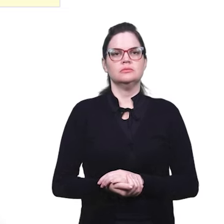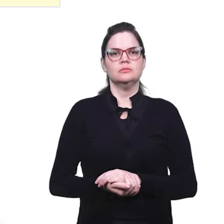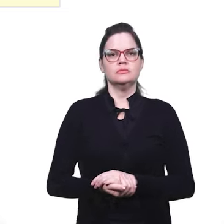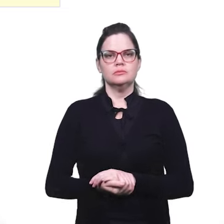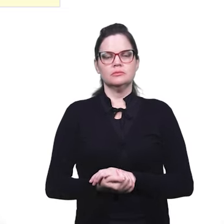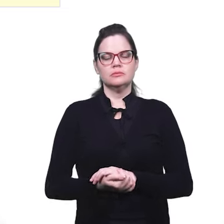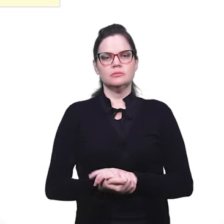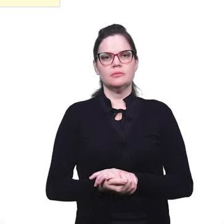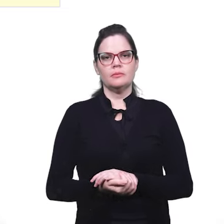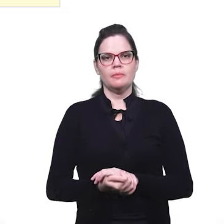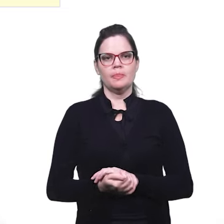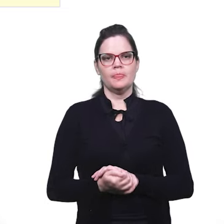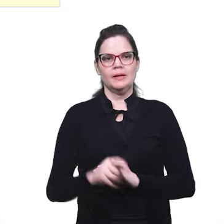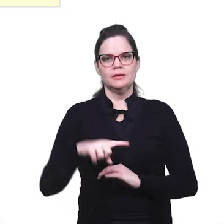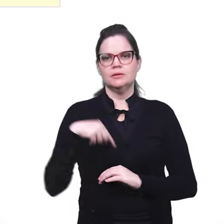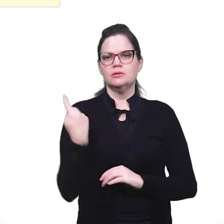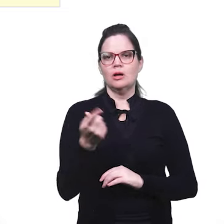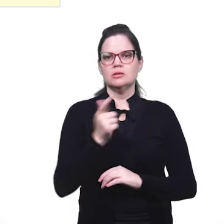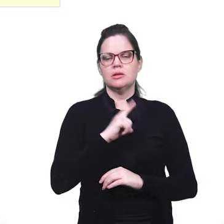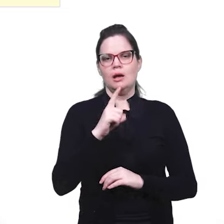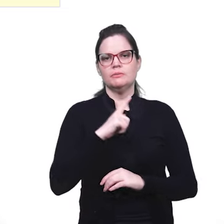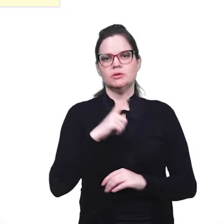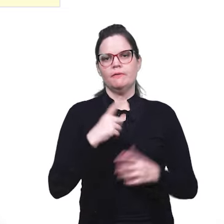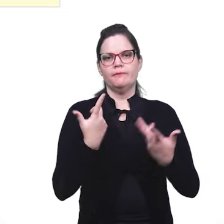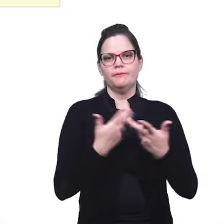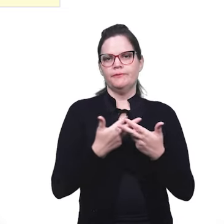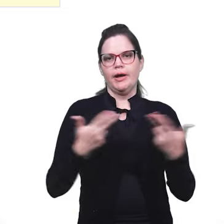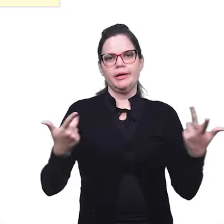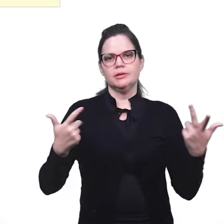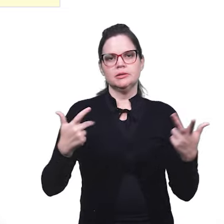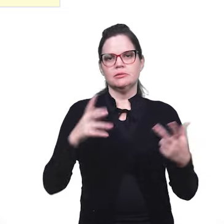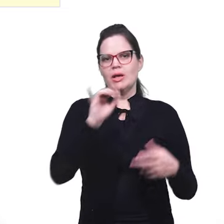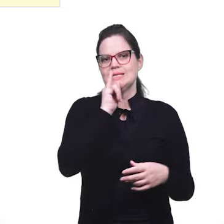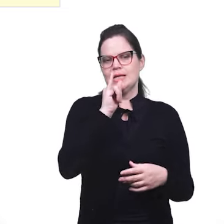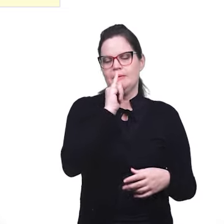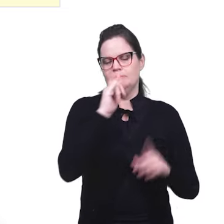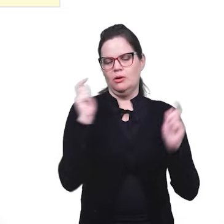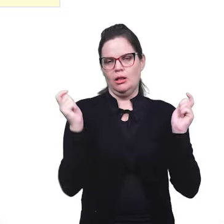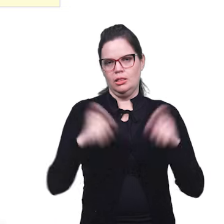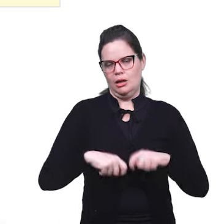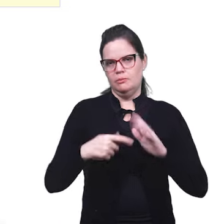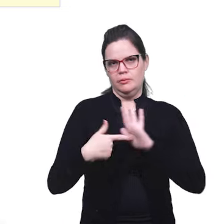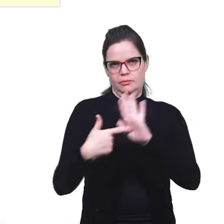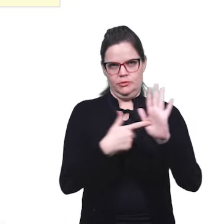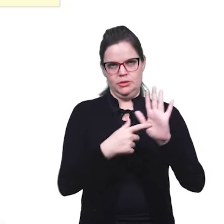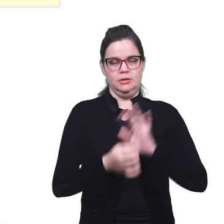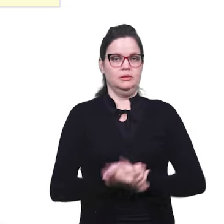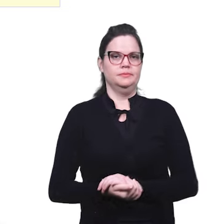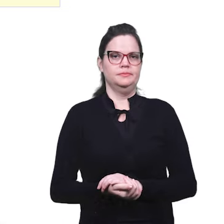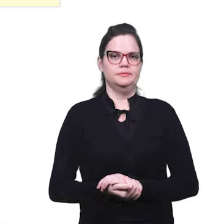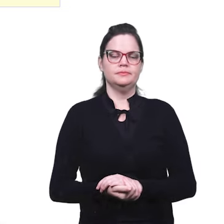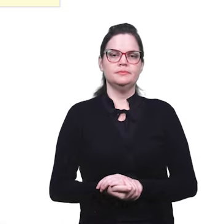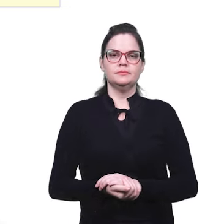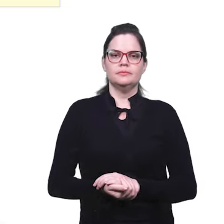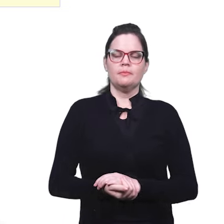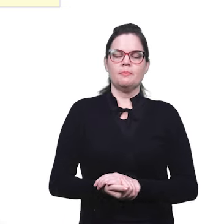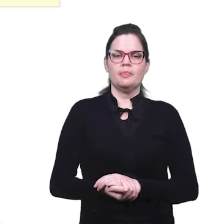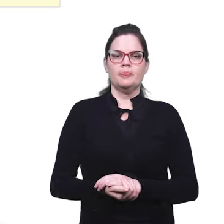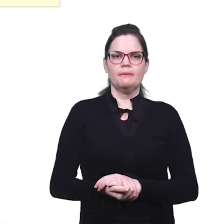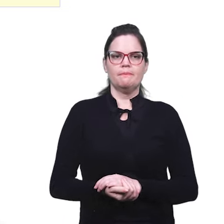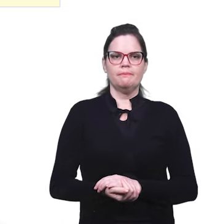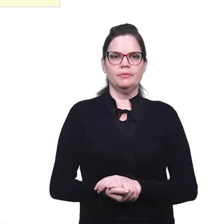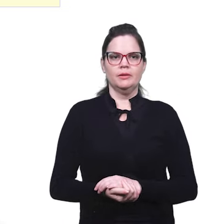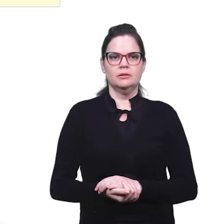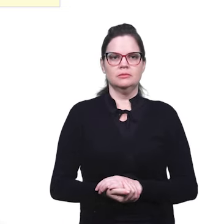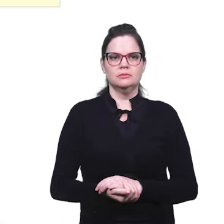diversas situações que podem ocorrer, Você pode ter o